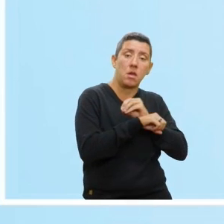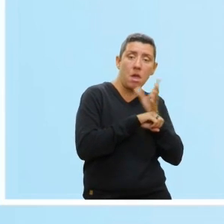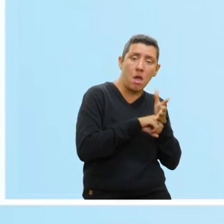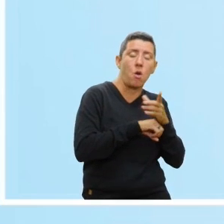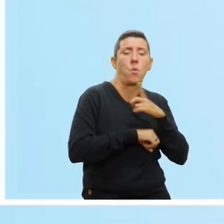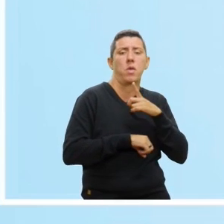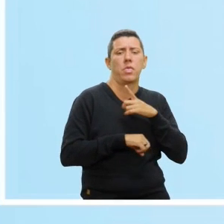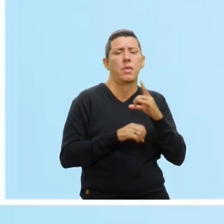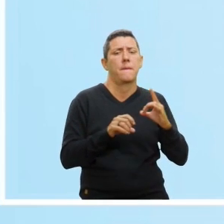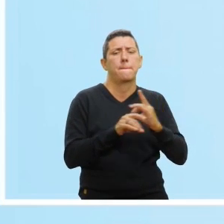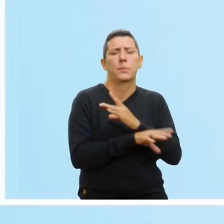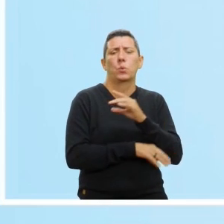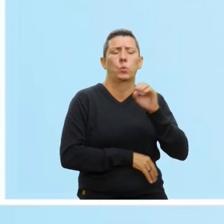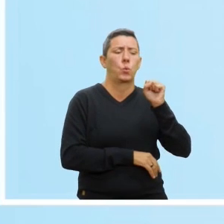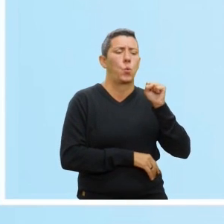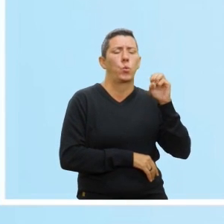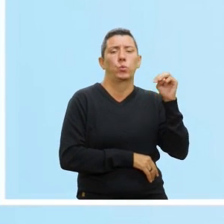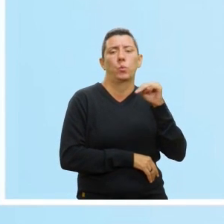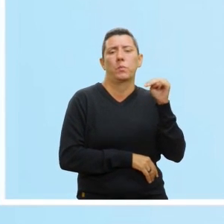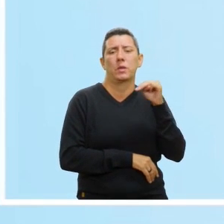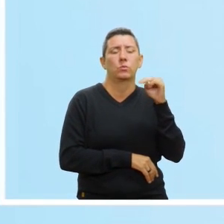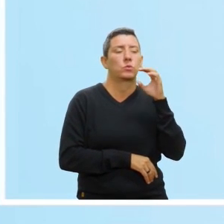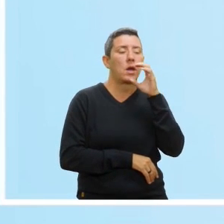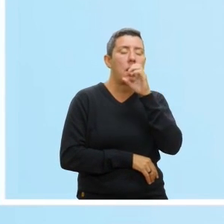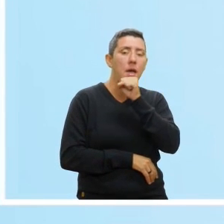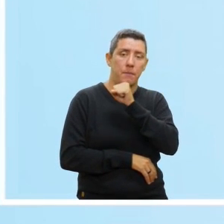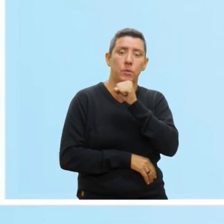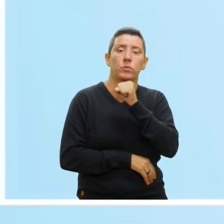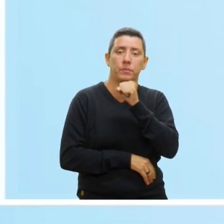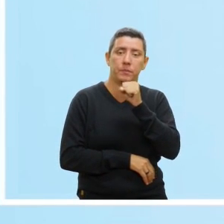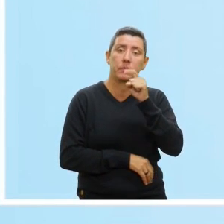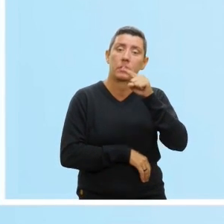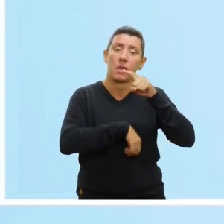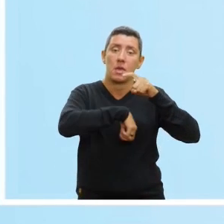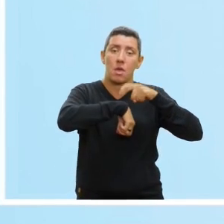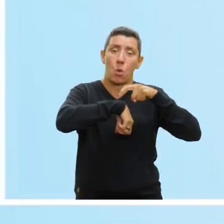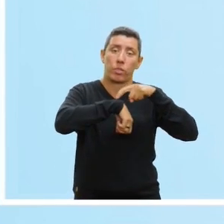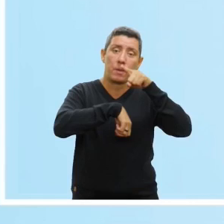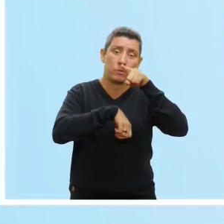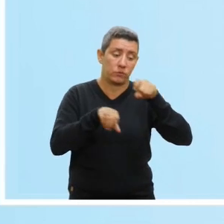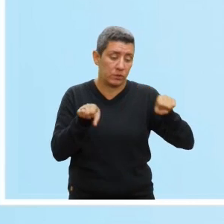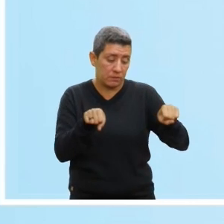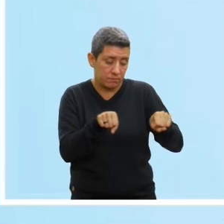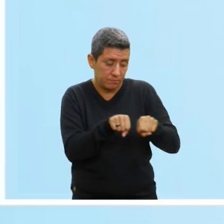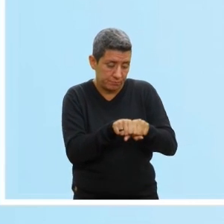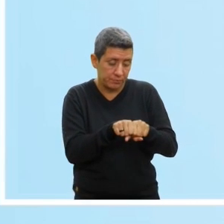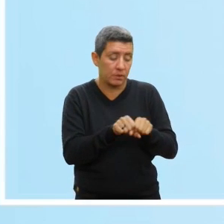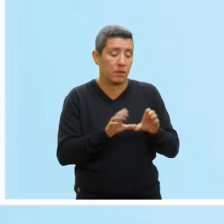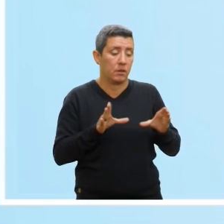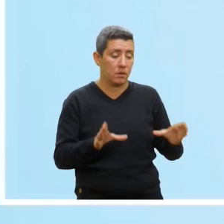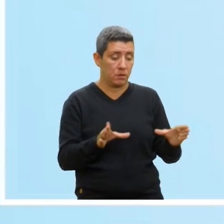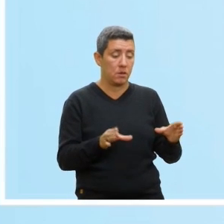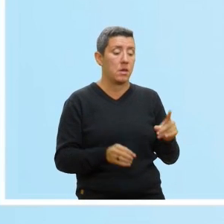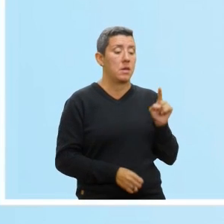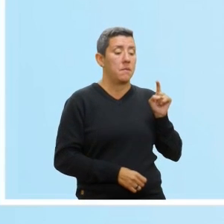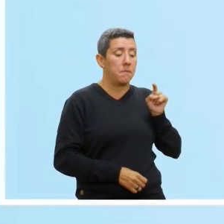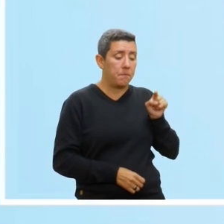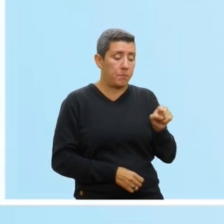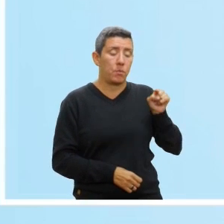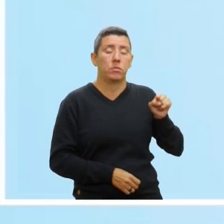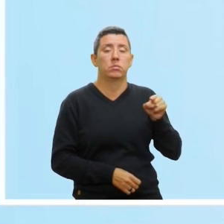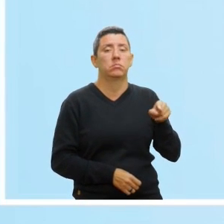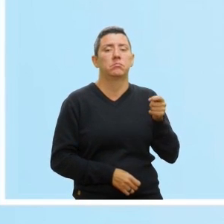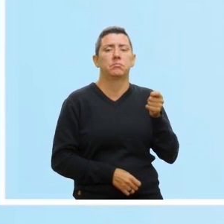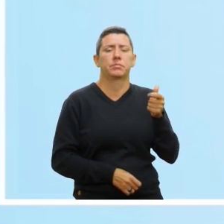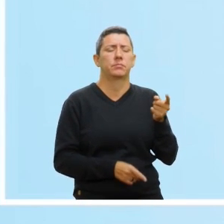que a gente faz isso em 8 minutos, porque é o tempo de você conectar as fibras, ligar o equipamento, né, apertar o botão e 2 minutinhos ele